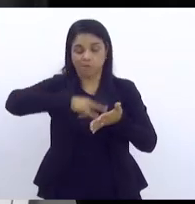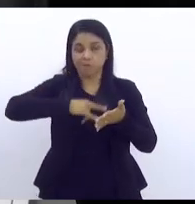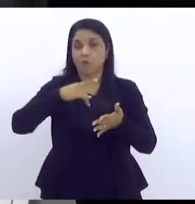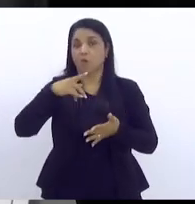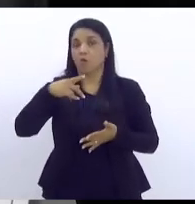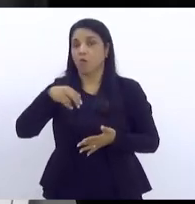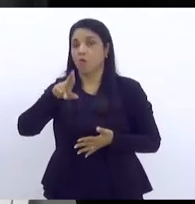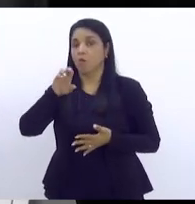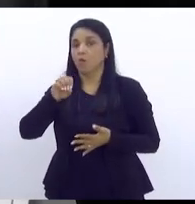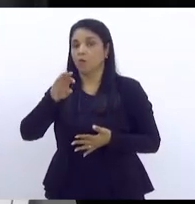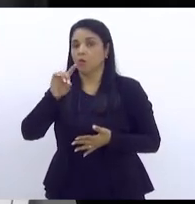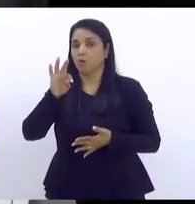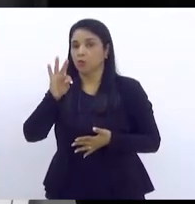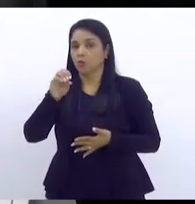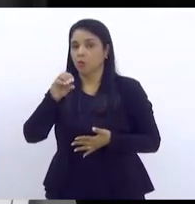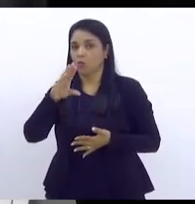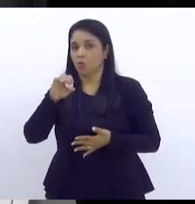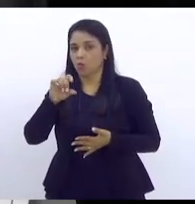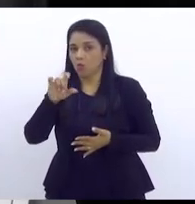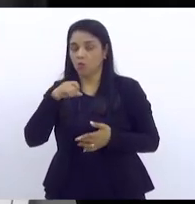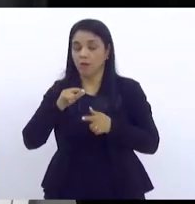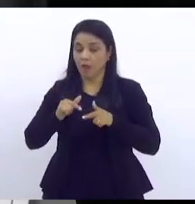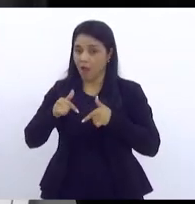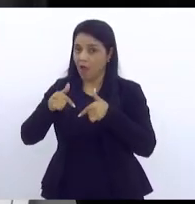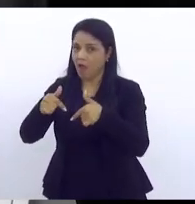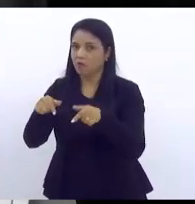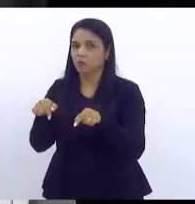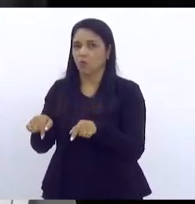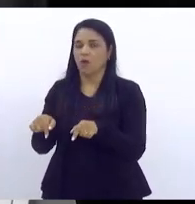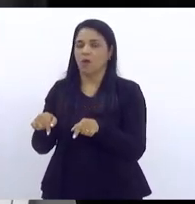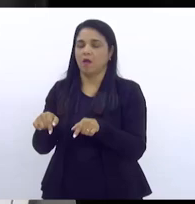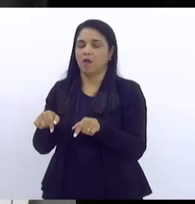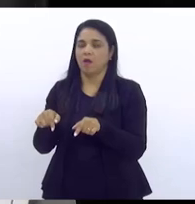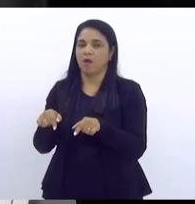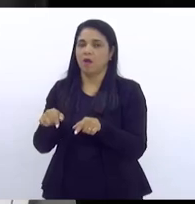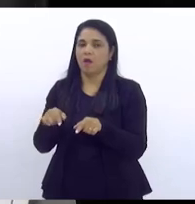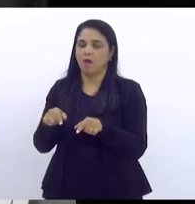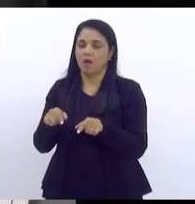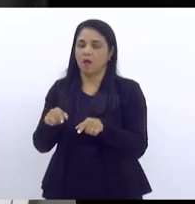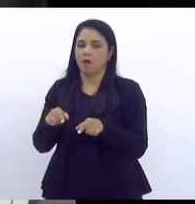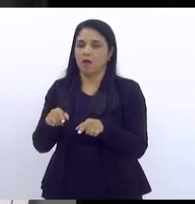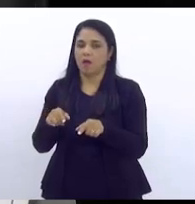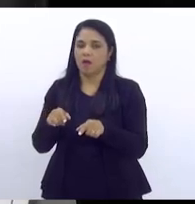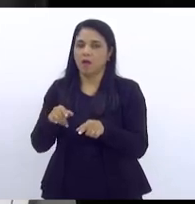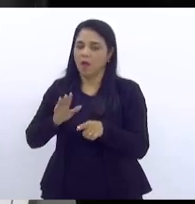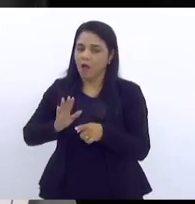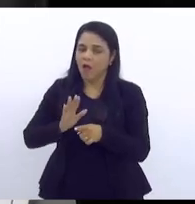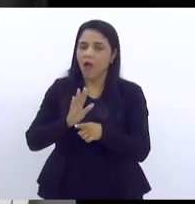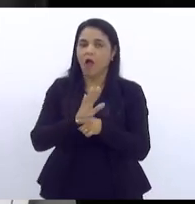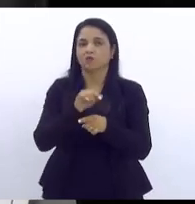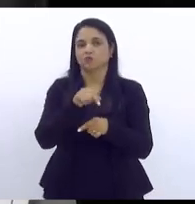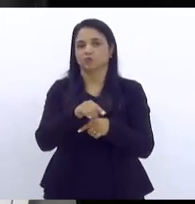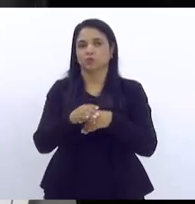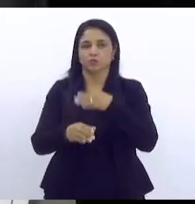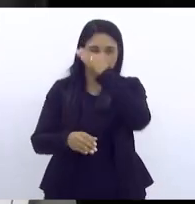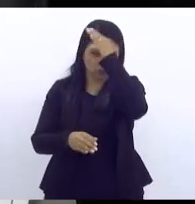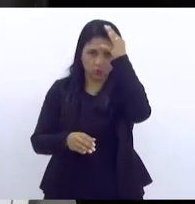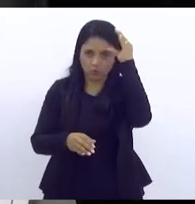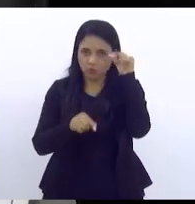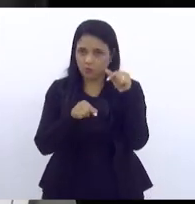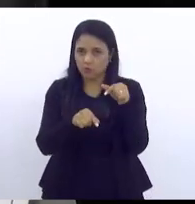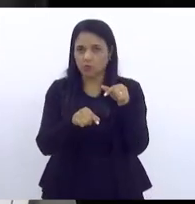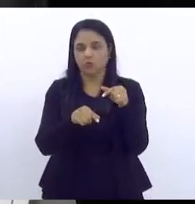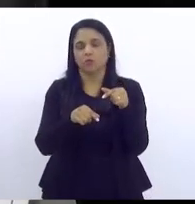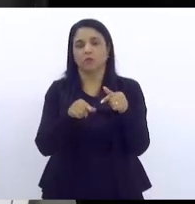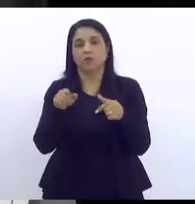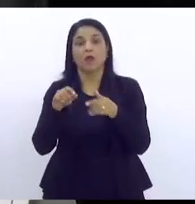a gente possa então atuar em favor do daquele usuário que não não foi atendido pela concessionária então